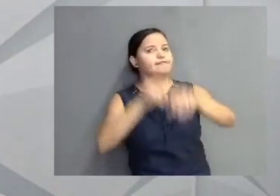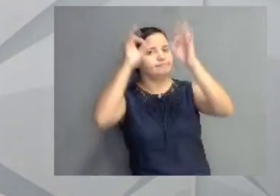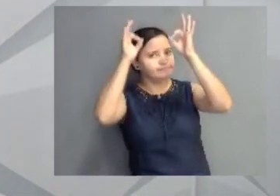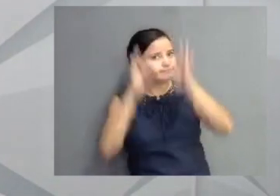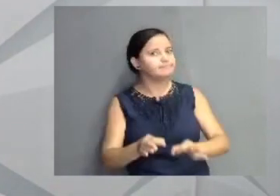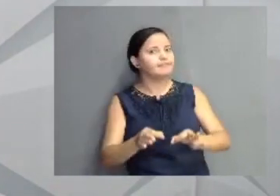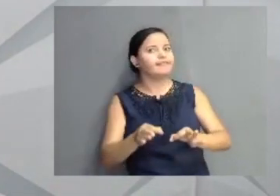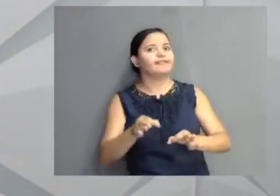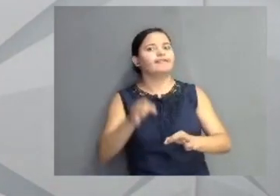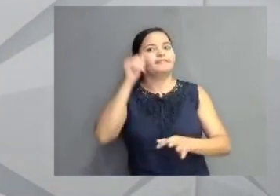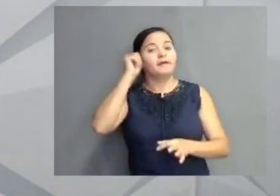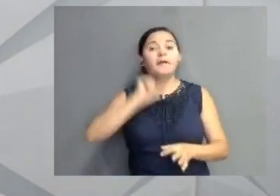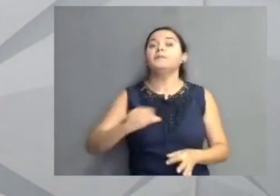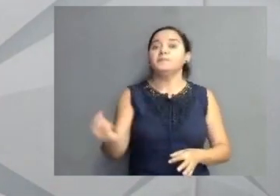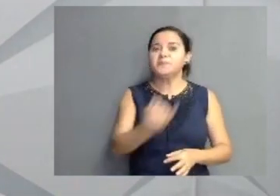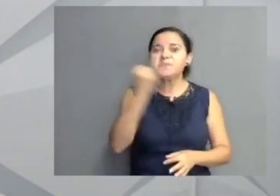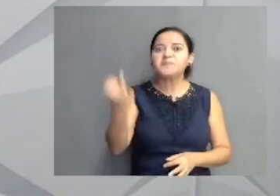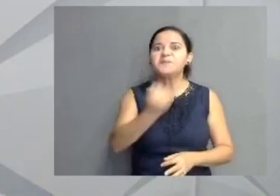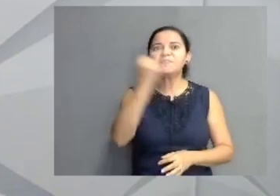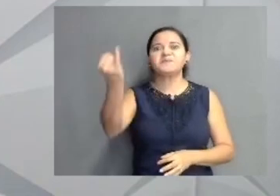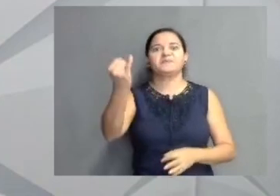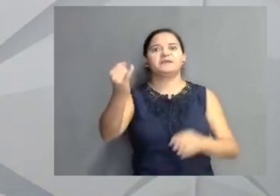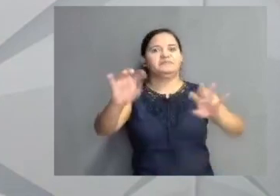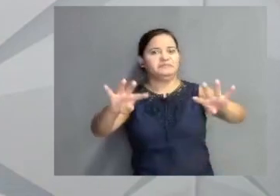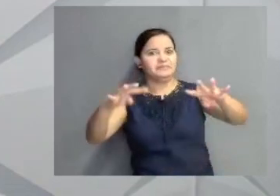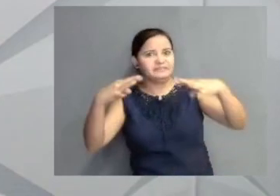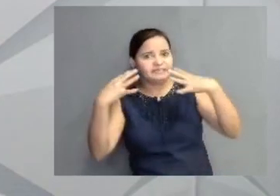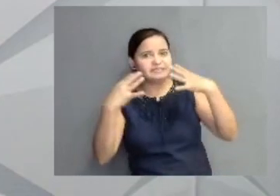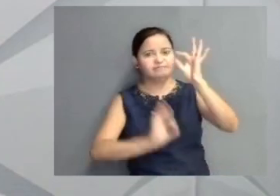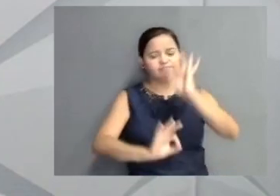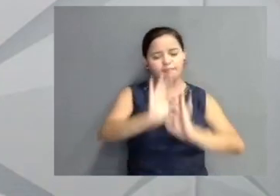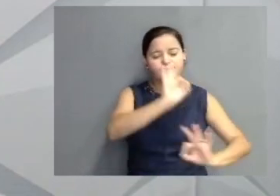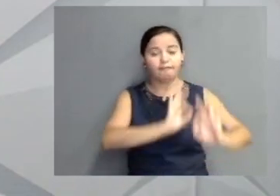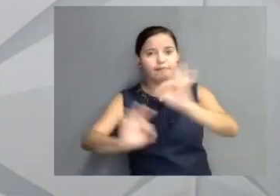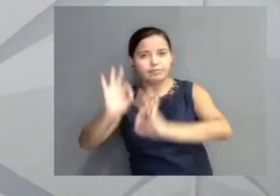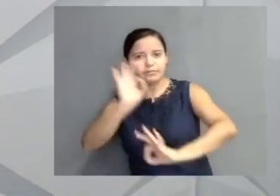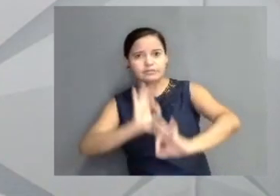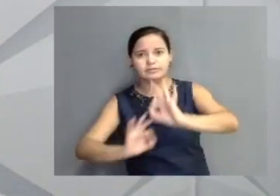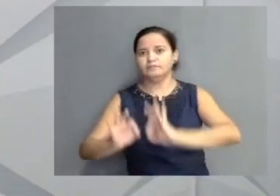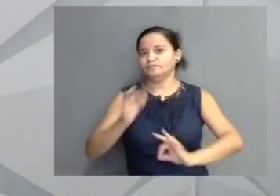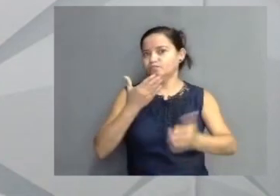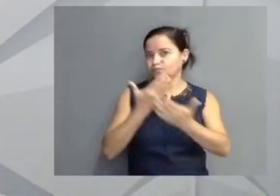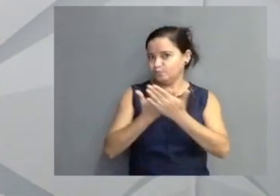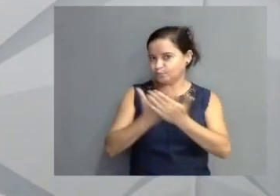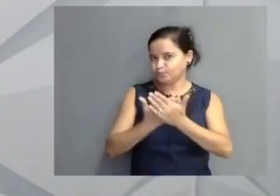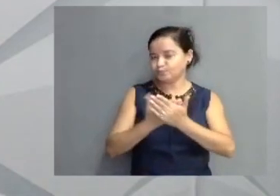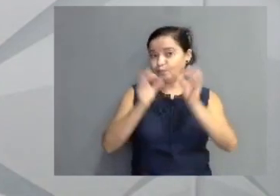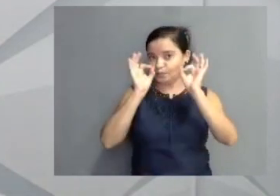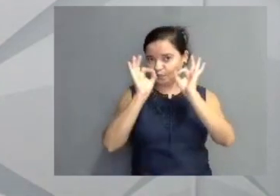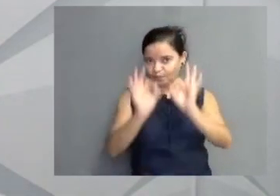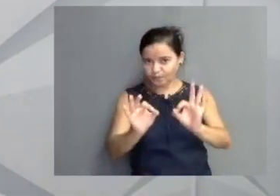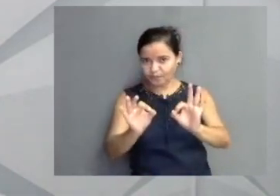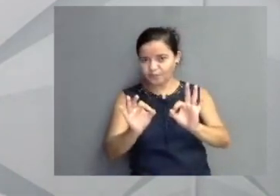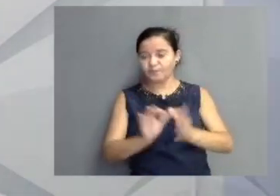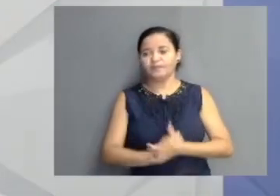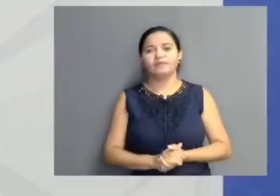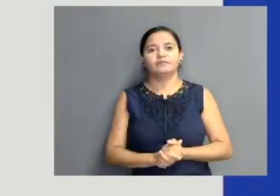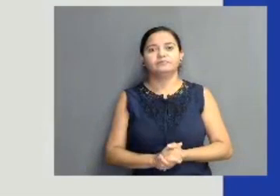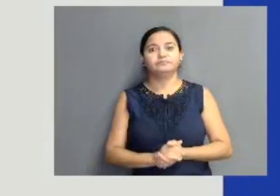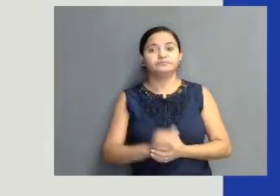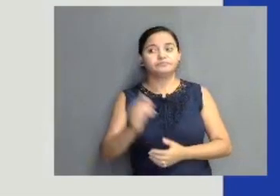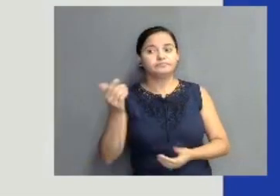fator muito importante que você deve prestar atenção para organizar aí o seu estudo, tá certo? Nossa dica número